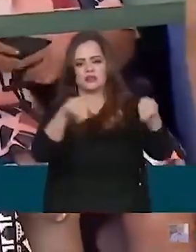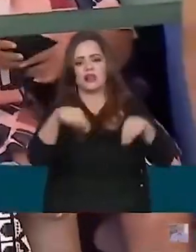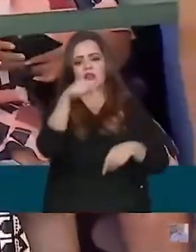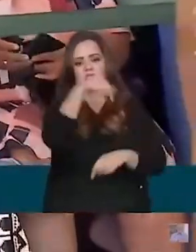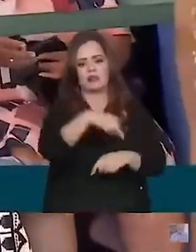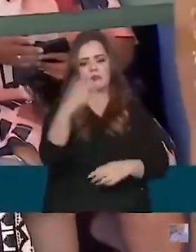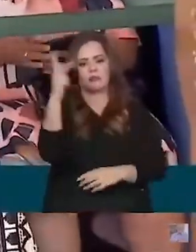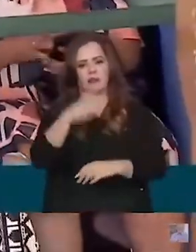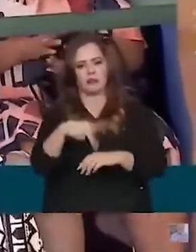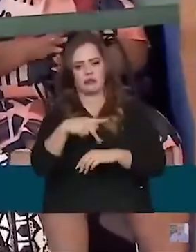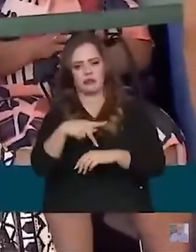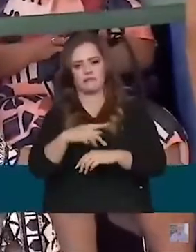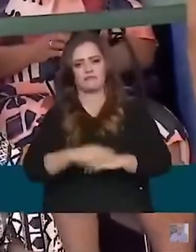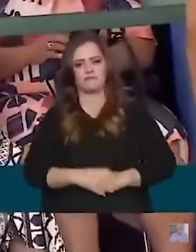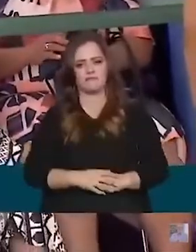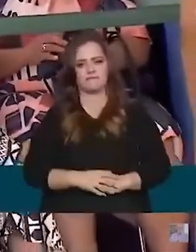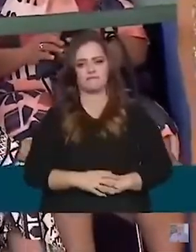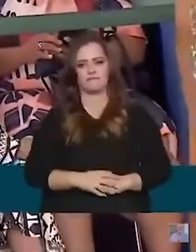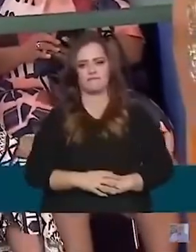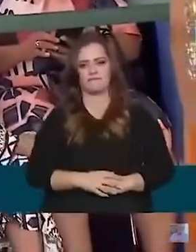país.